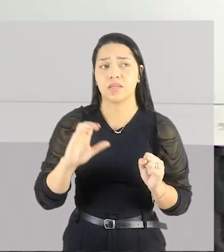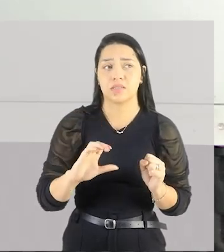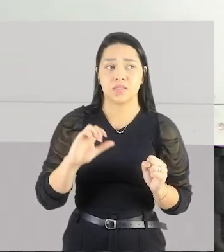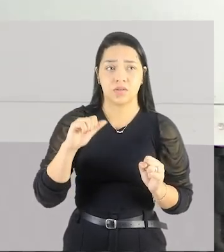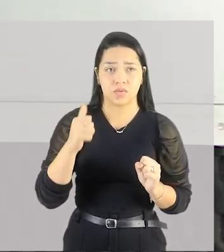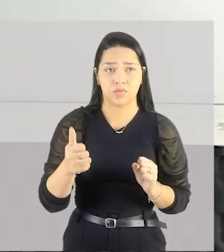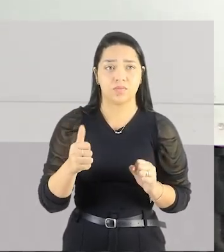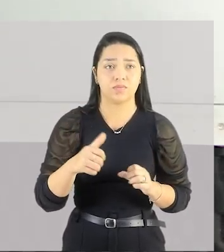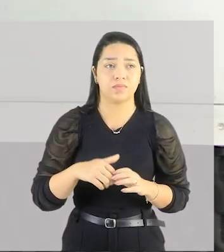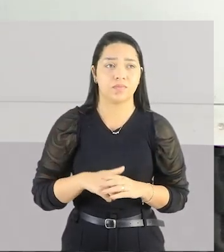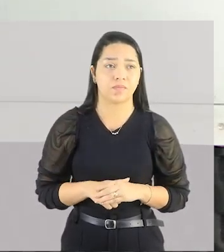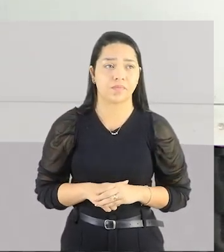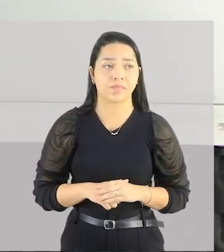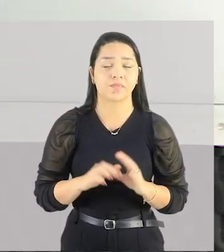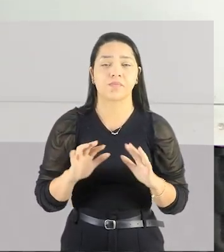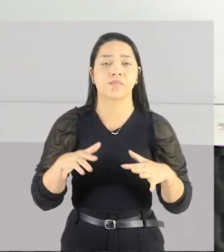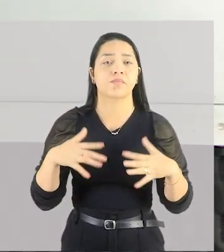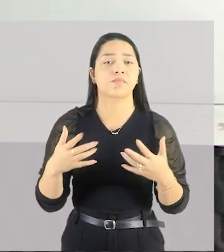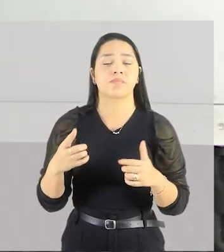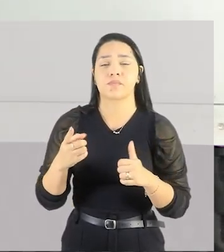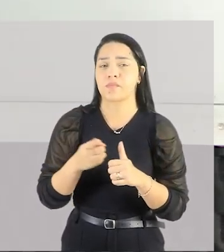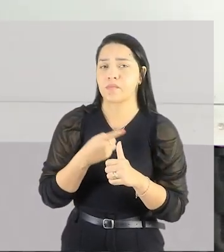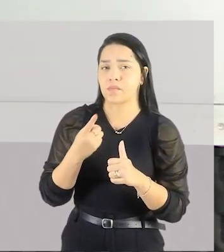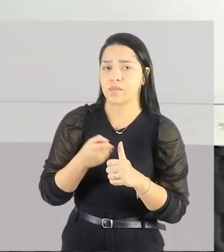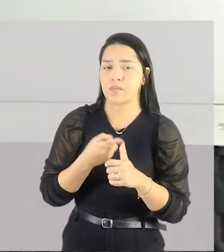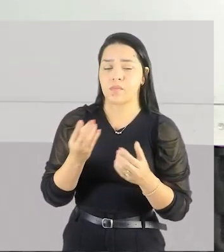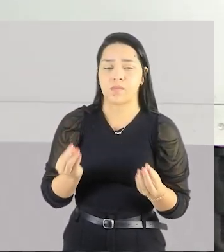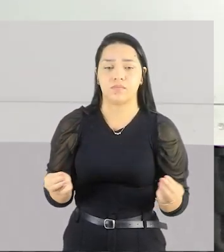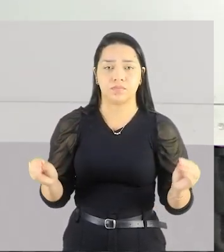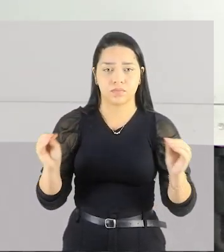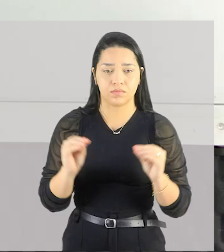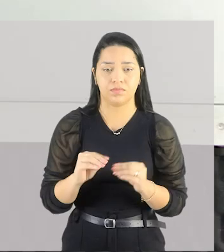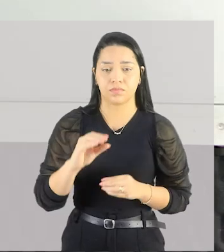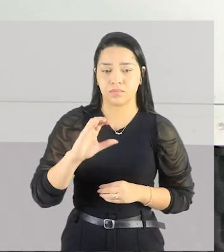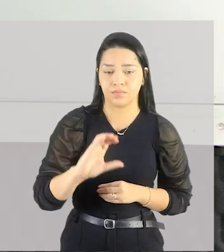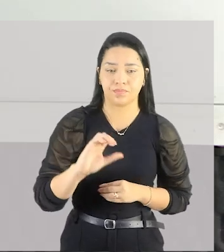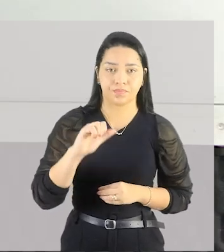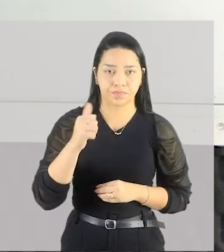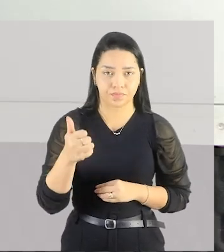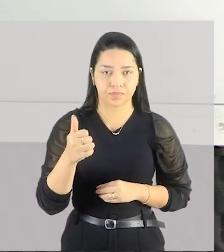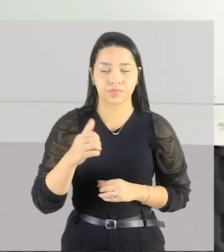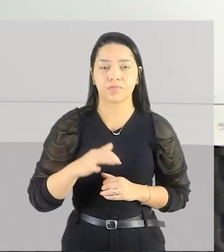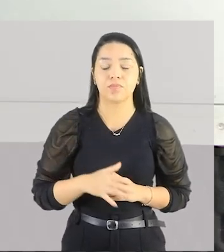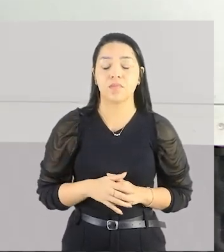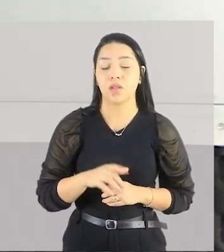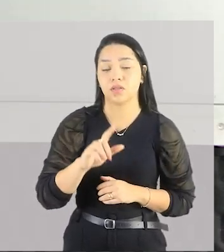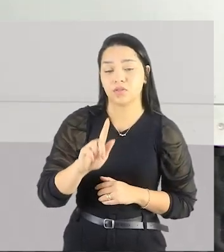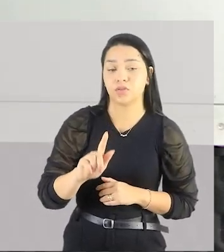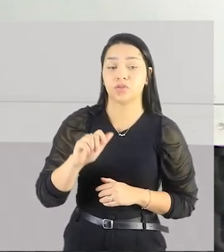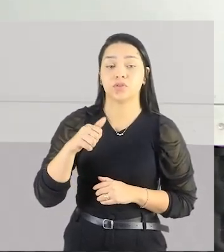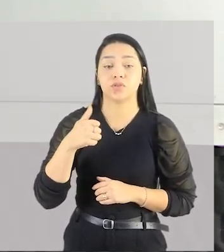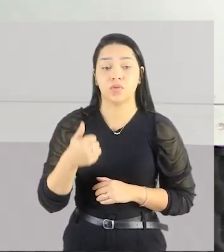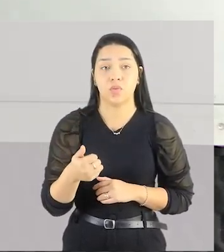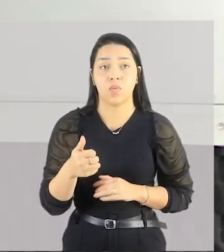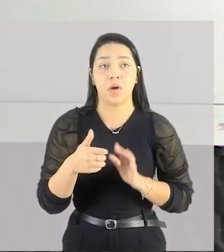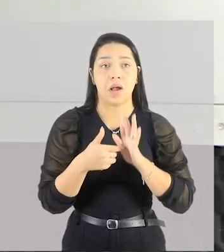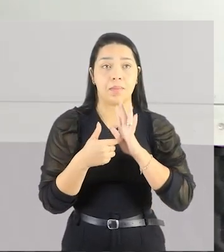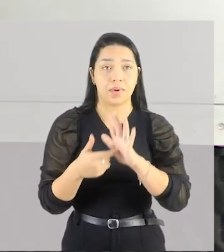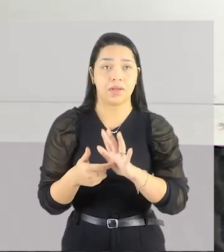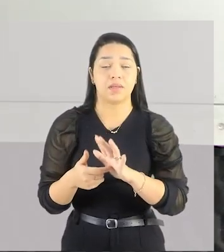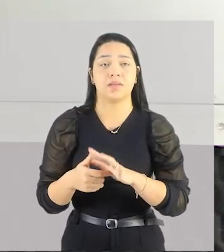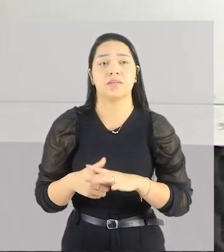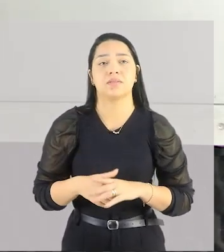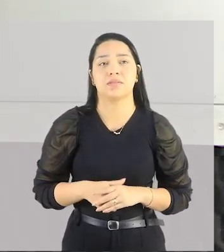dividido por quem? Por 8, que multiplica D1 ao cubo, dá o próprio